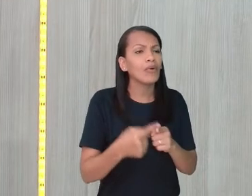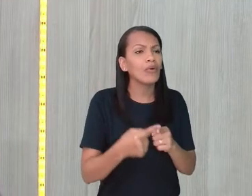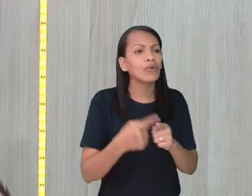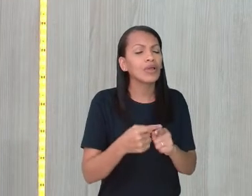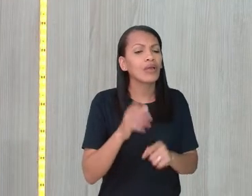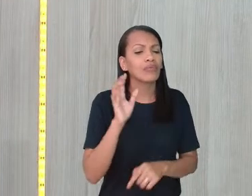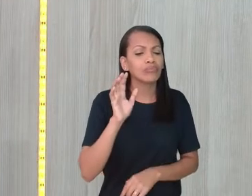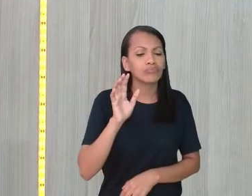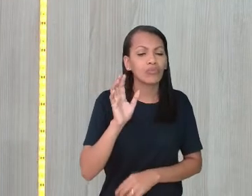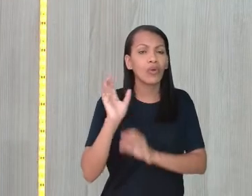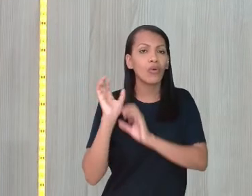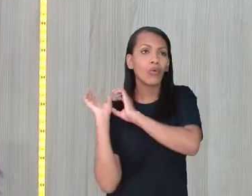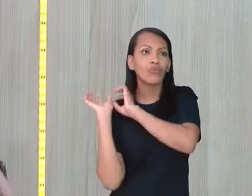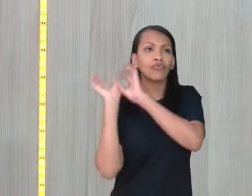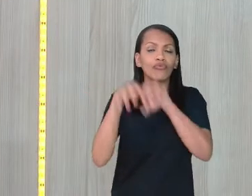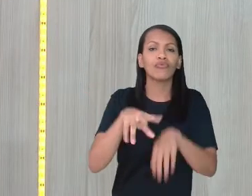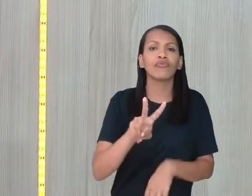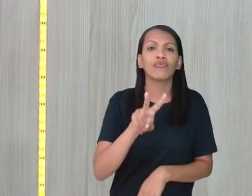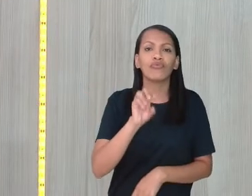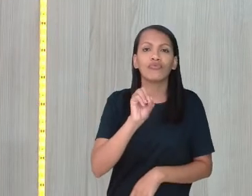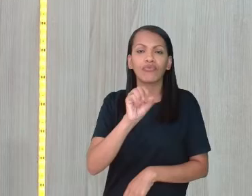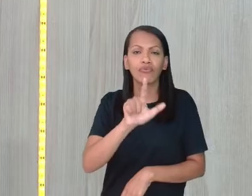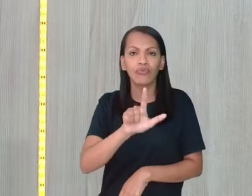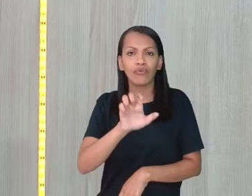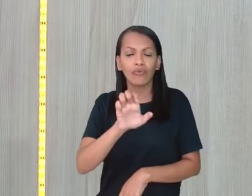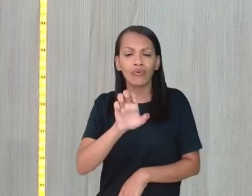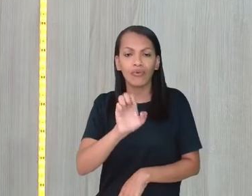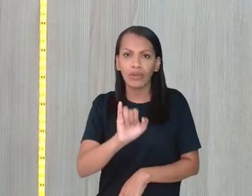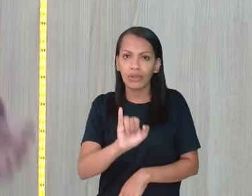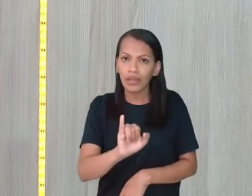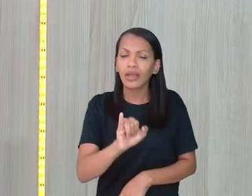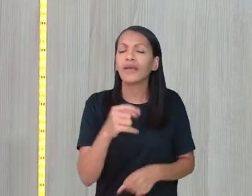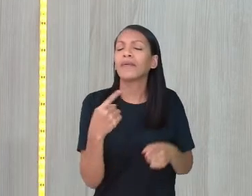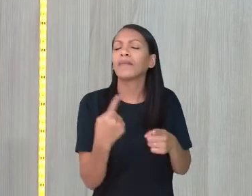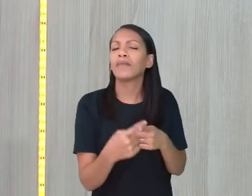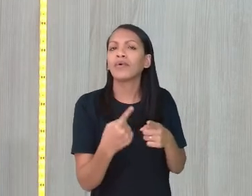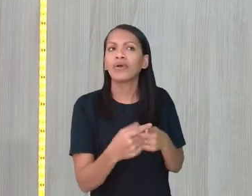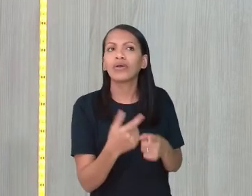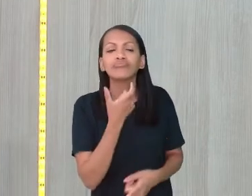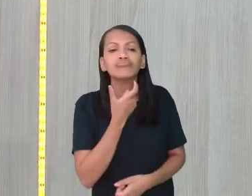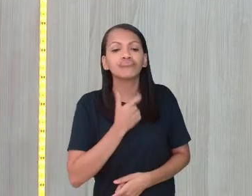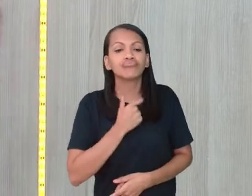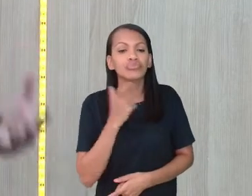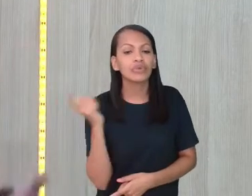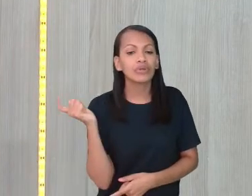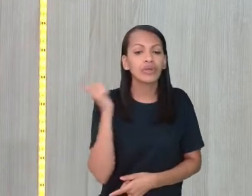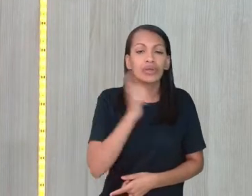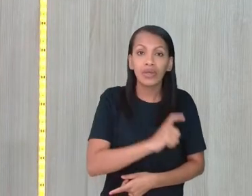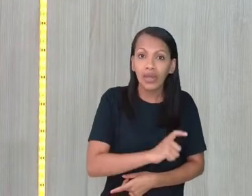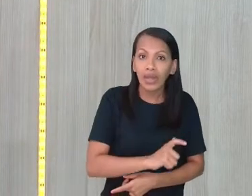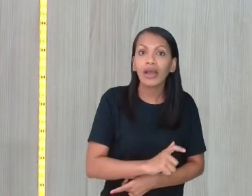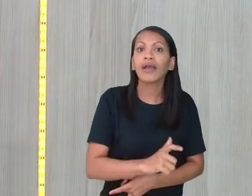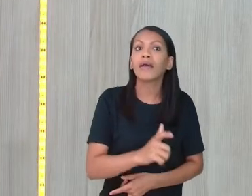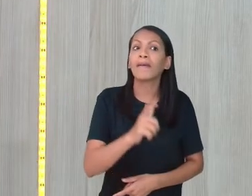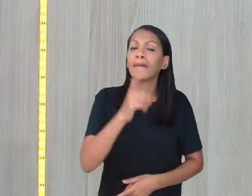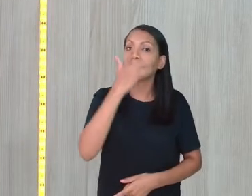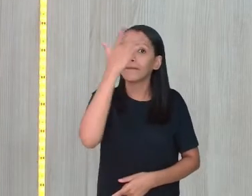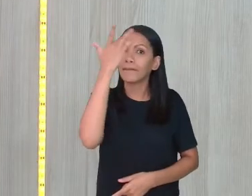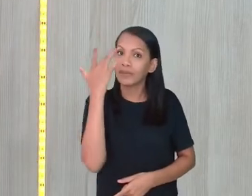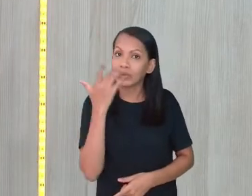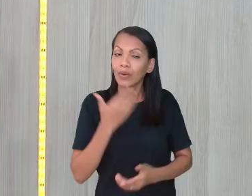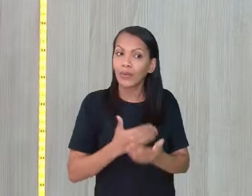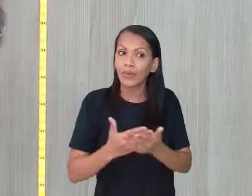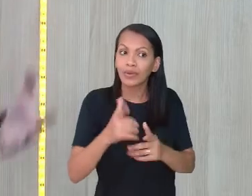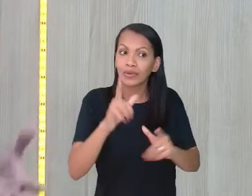cresceu no Brasil nos últimos anos? Porque o vôlei ganhou medalhas olímpicas, começou a ser transmitido em TV aberta.